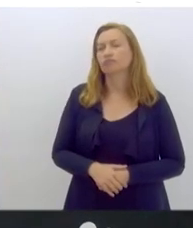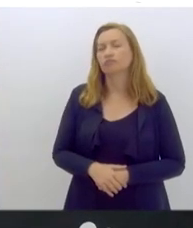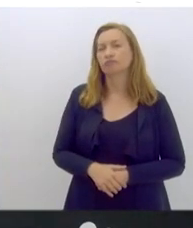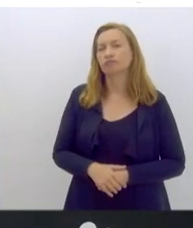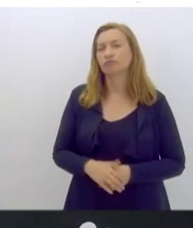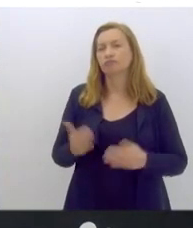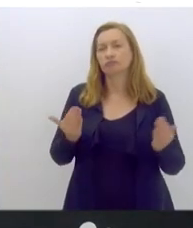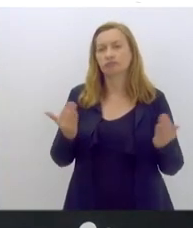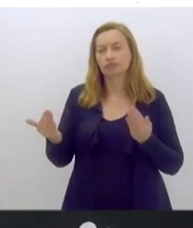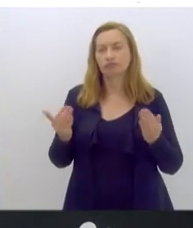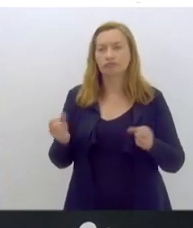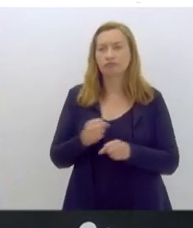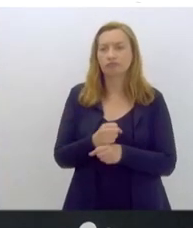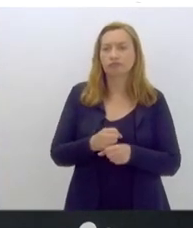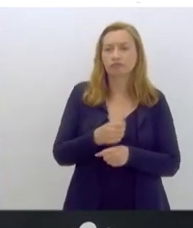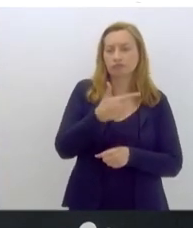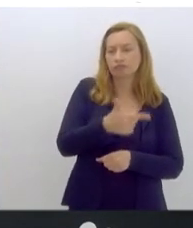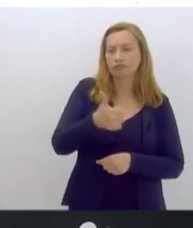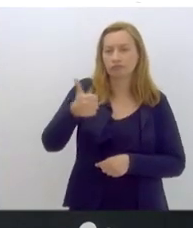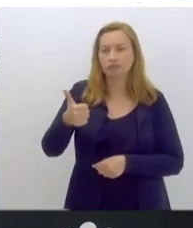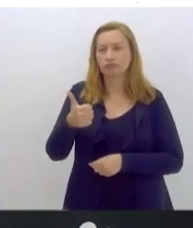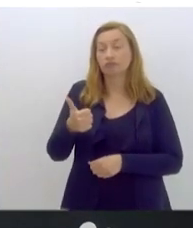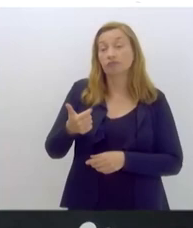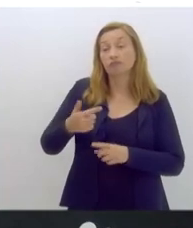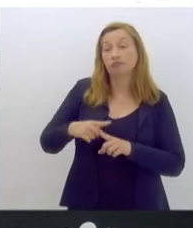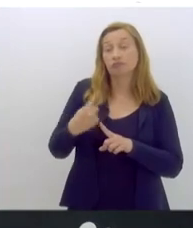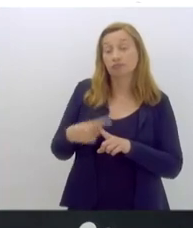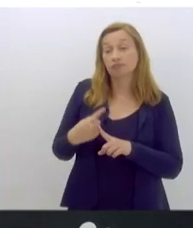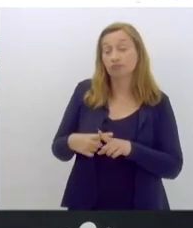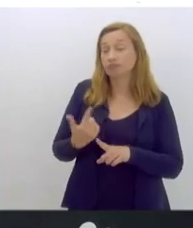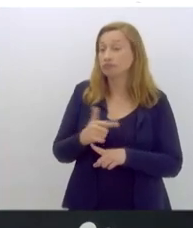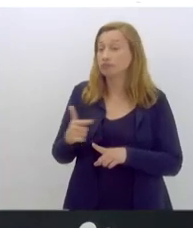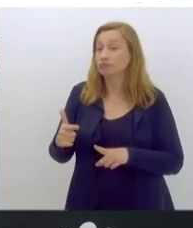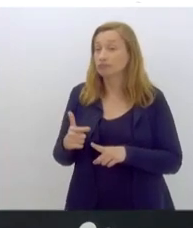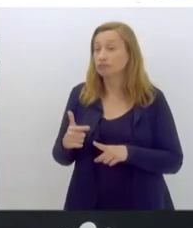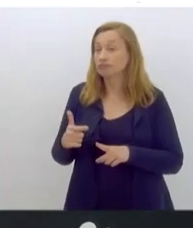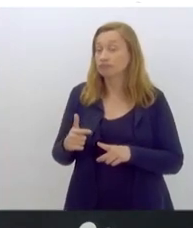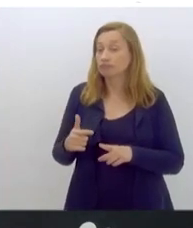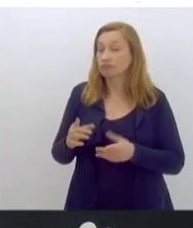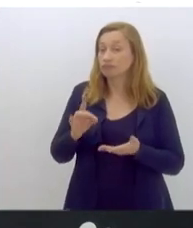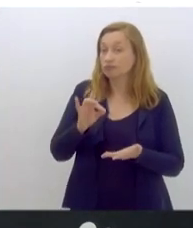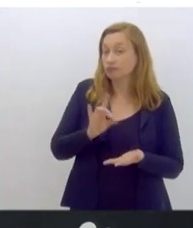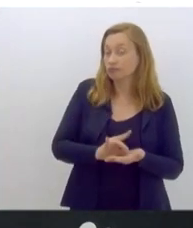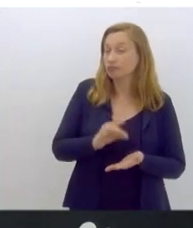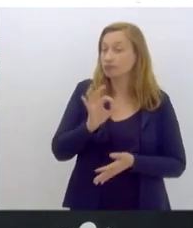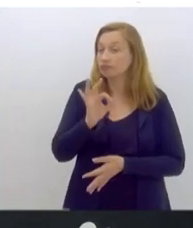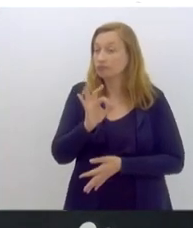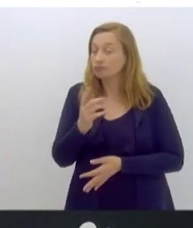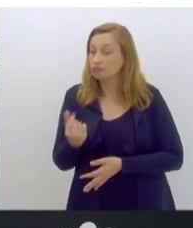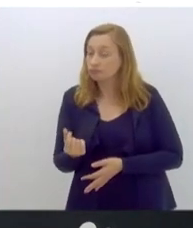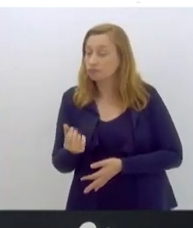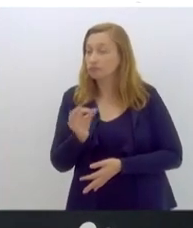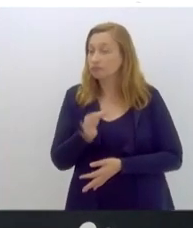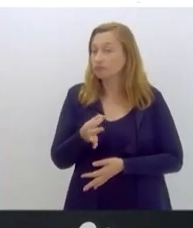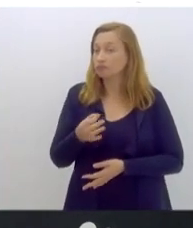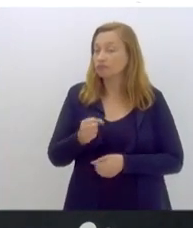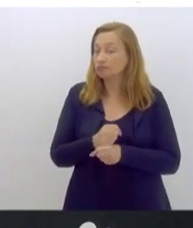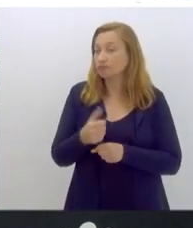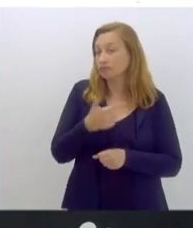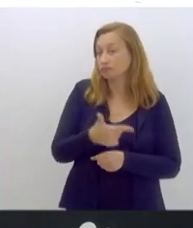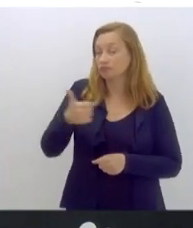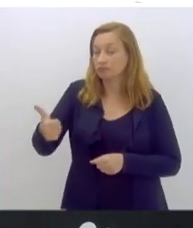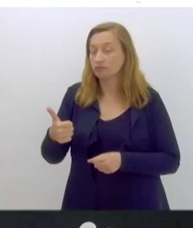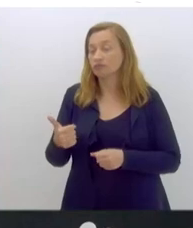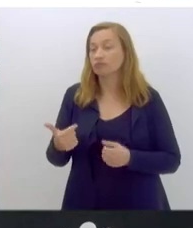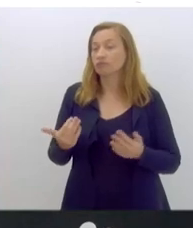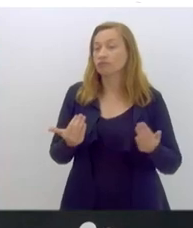21 porque ainda não tinha o impacto Real em 22 simulou essas perdas com os dados